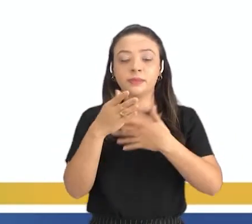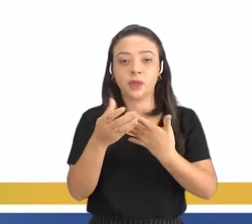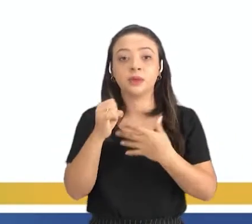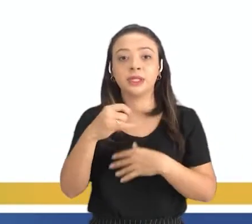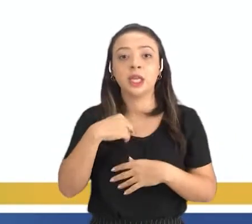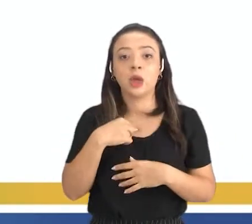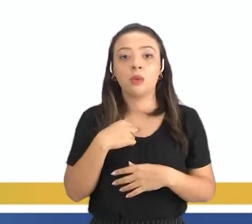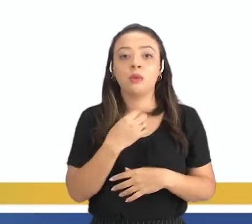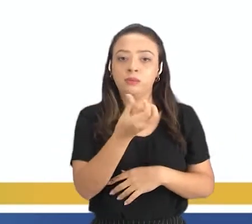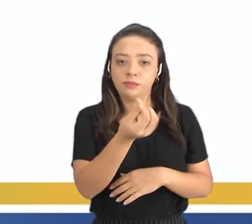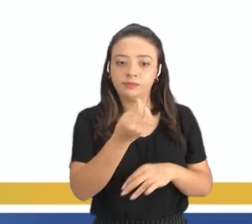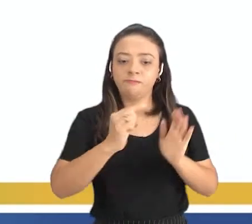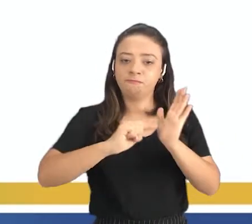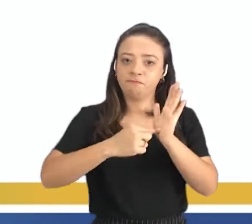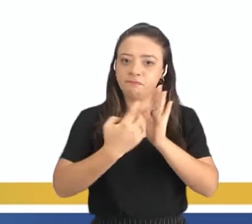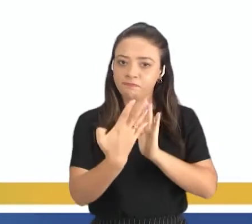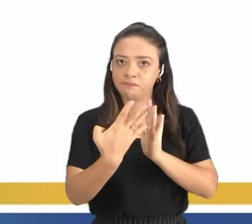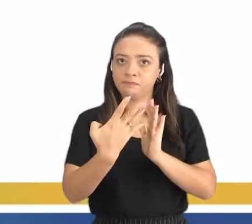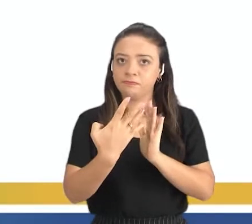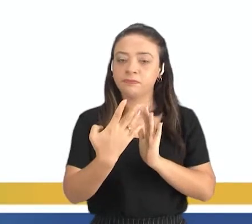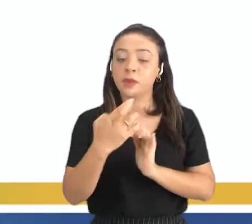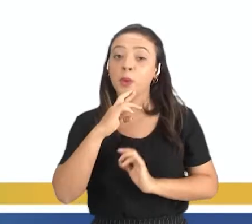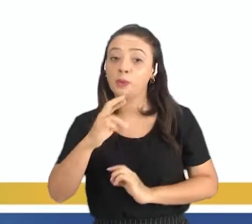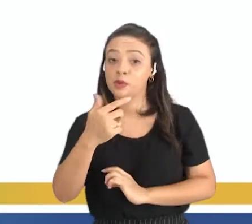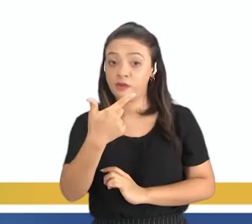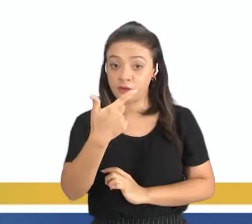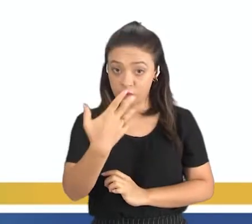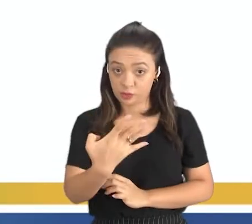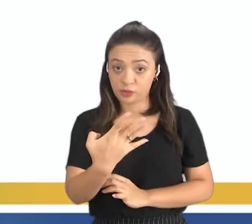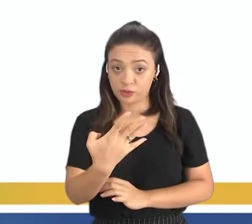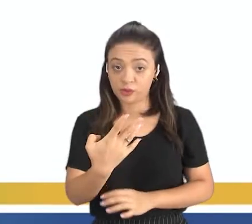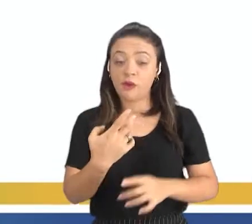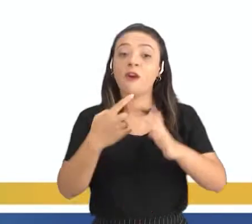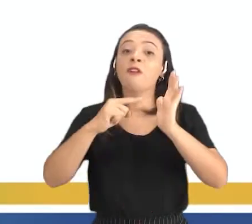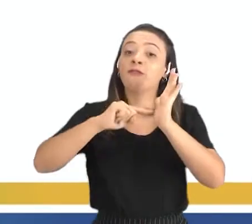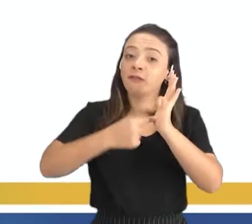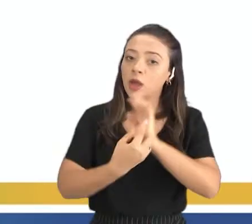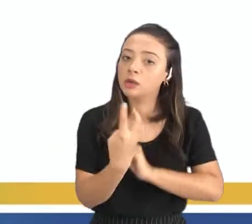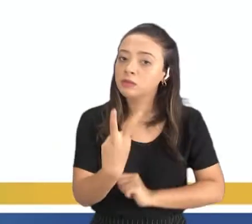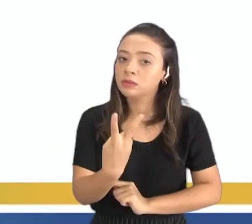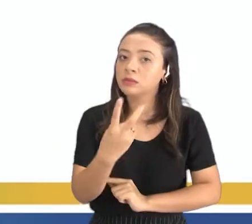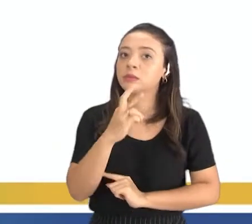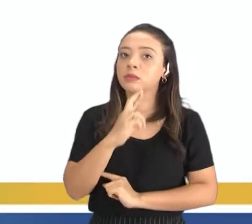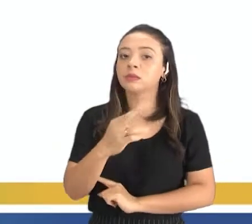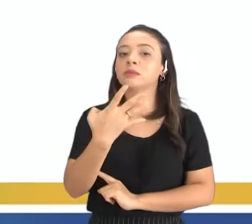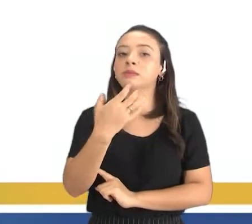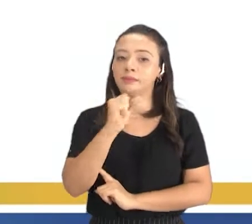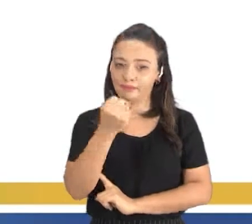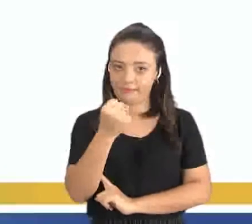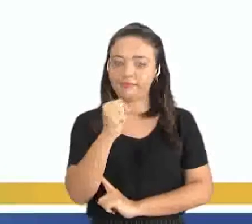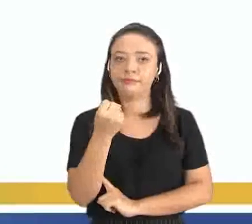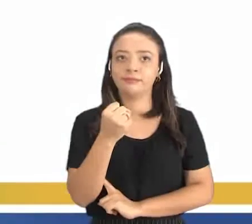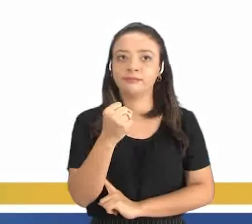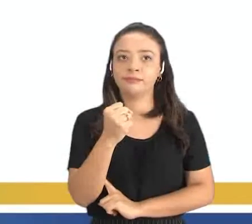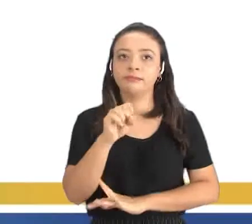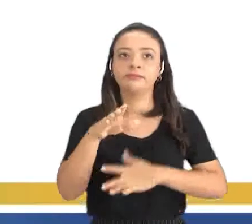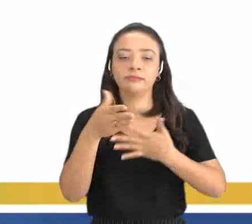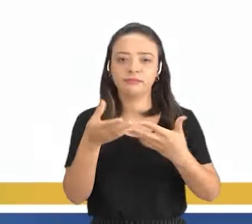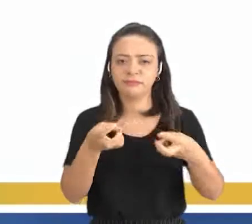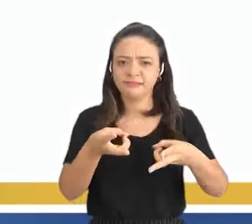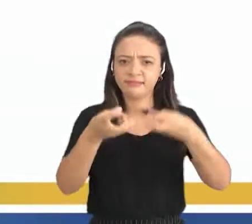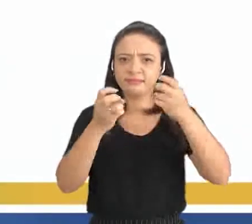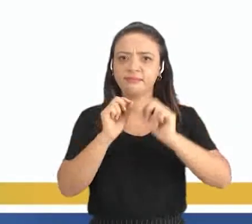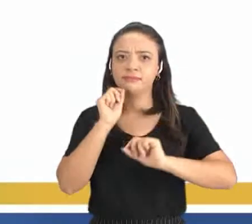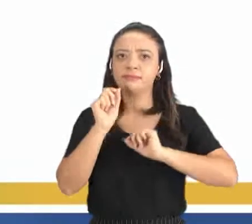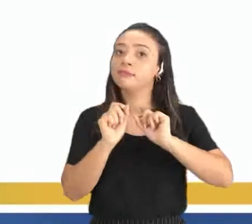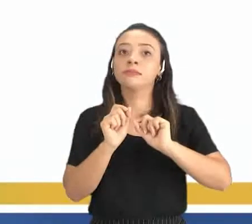fazendo 6 vezes 4, que dá 24, a gente multiplica por 2, que vai dar 48. Então,